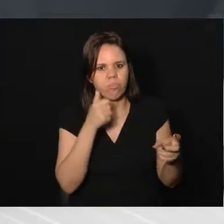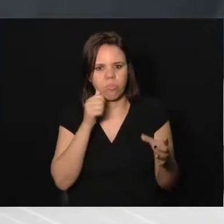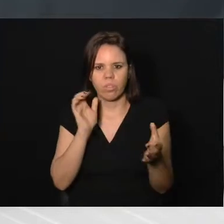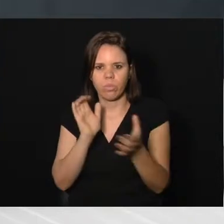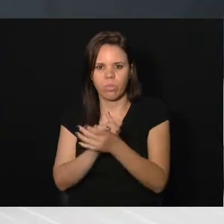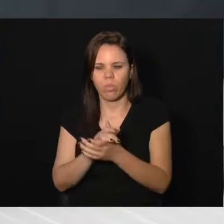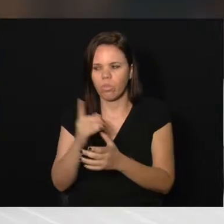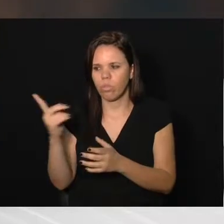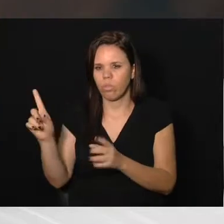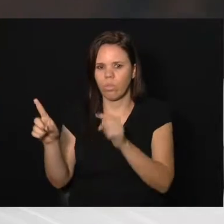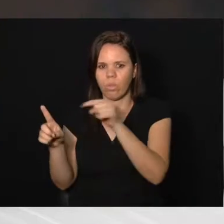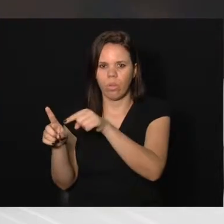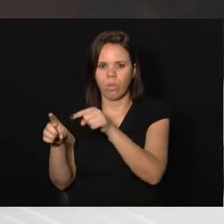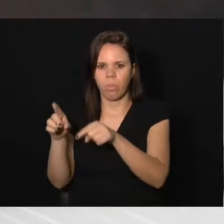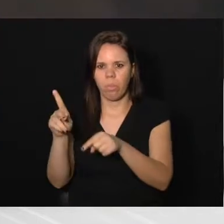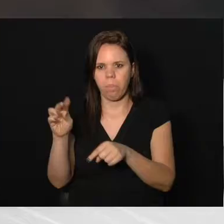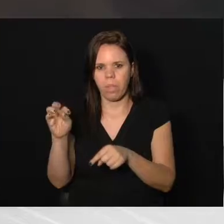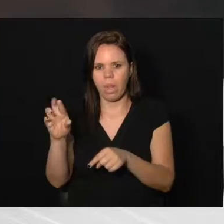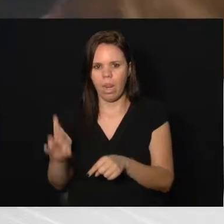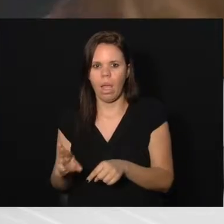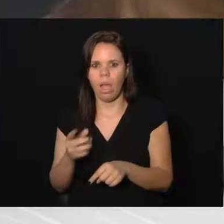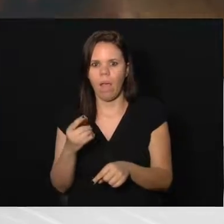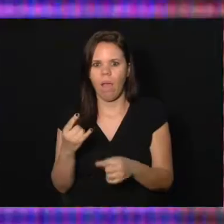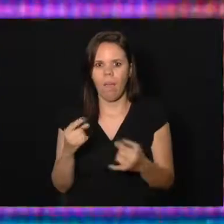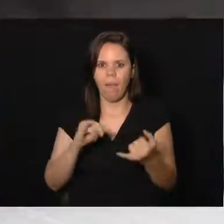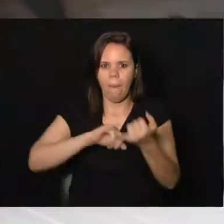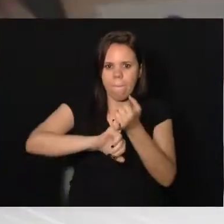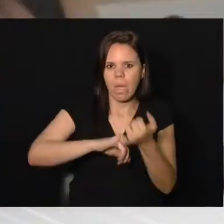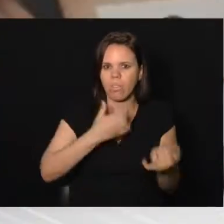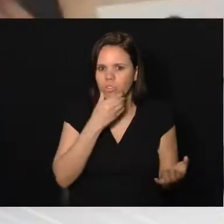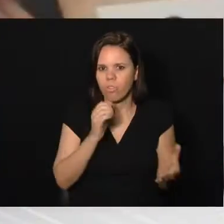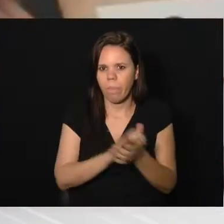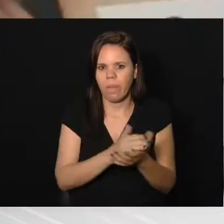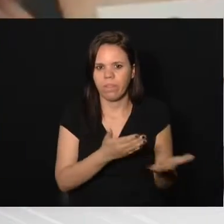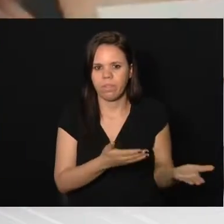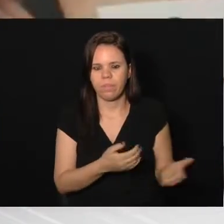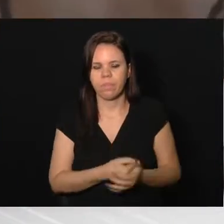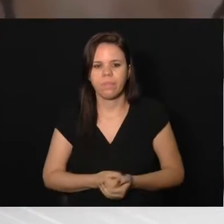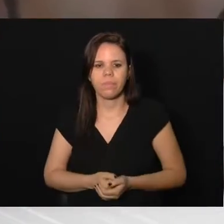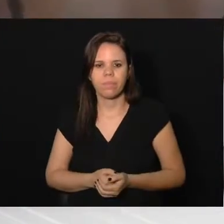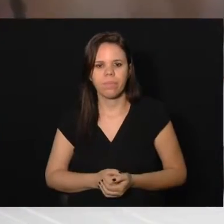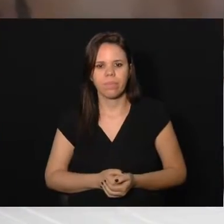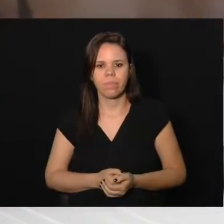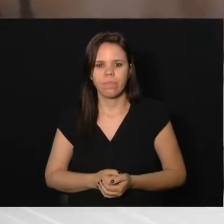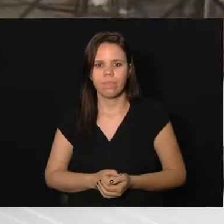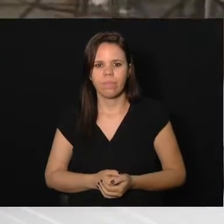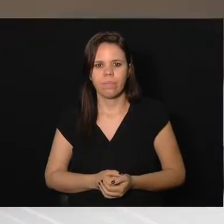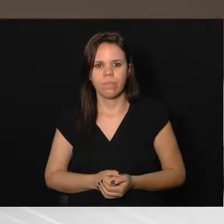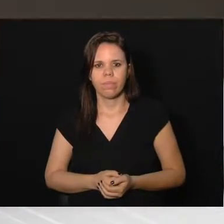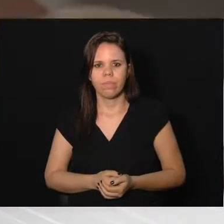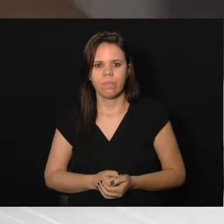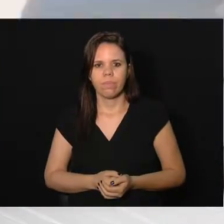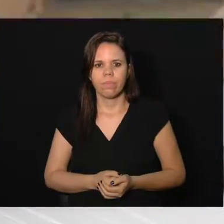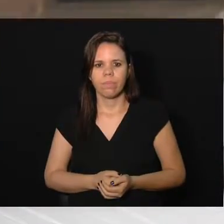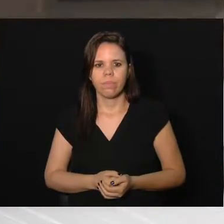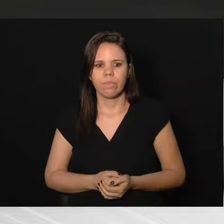de Martim é Pilar, a amante de seu marido. Top flight model in Moscow.